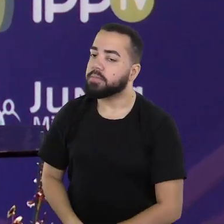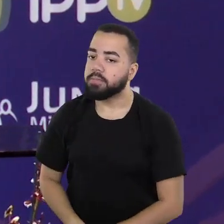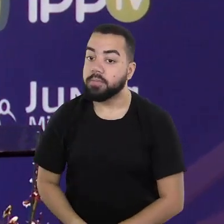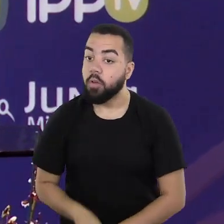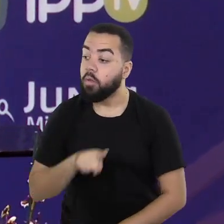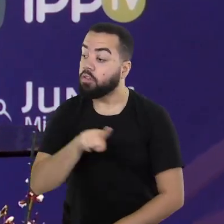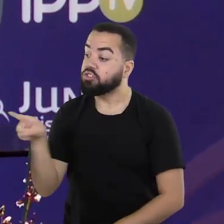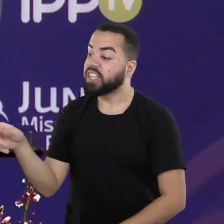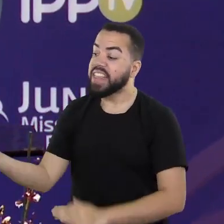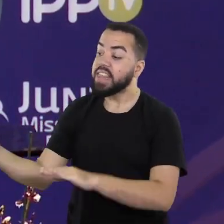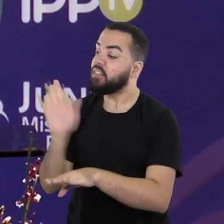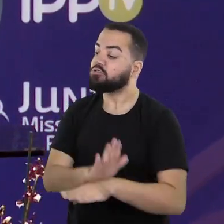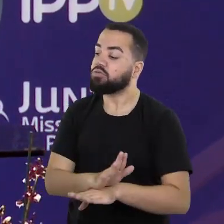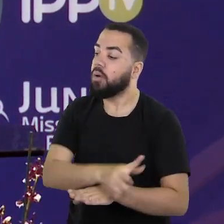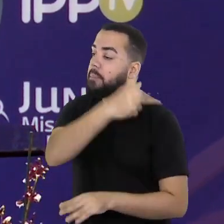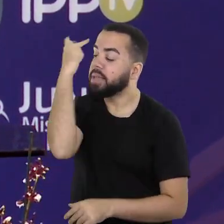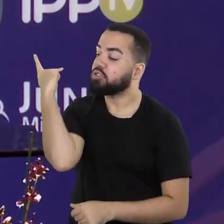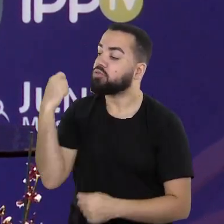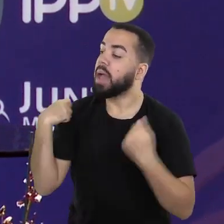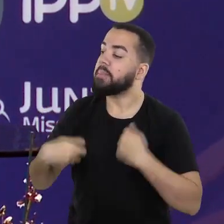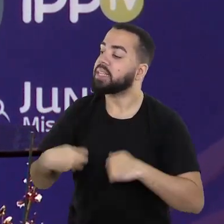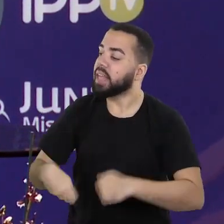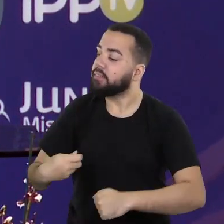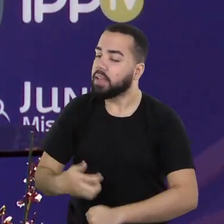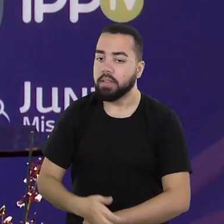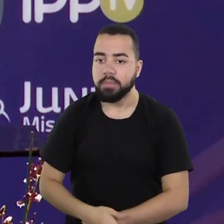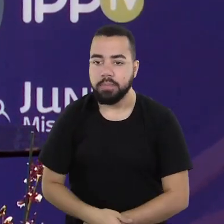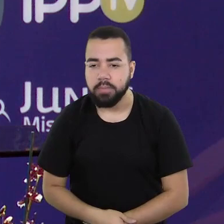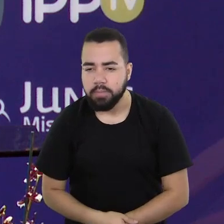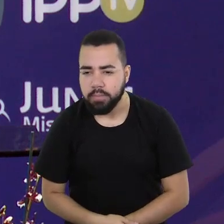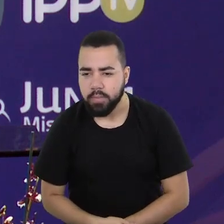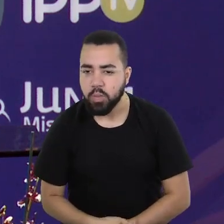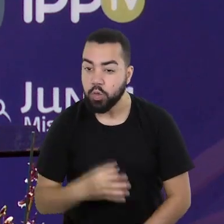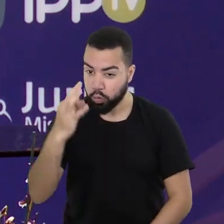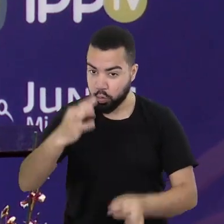verdadeira confissão de fé.